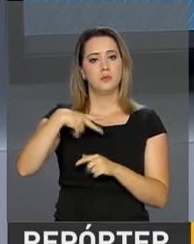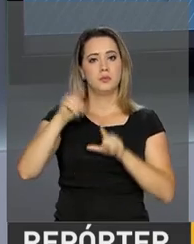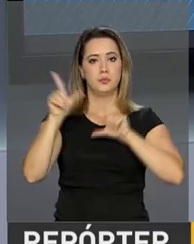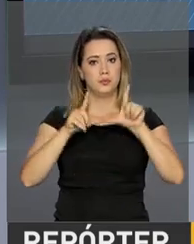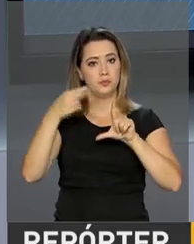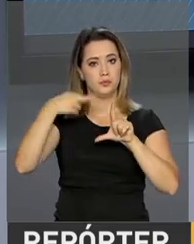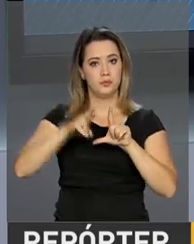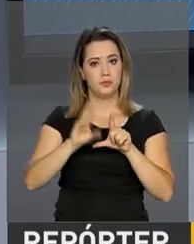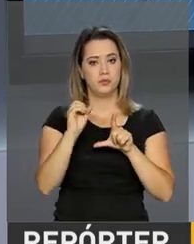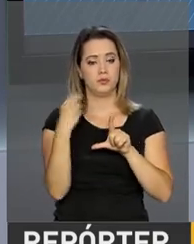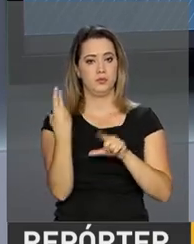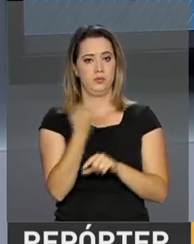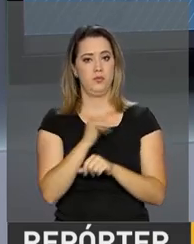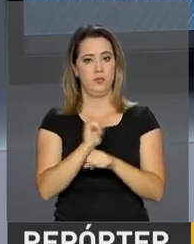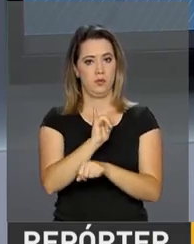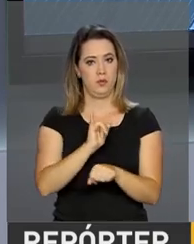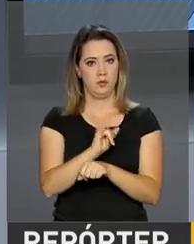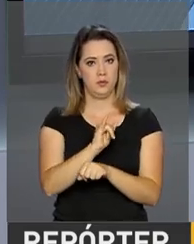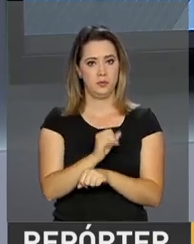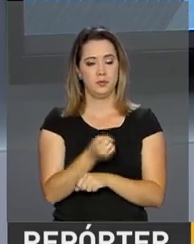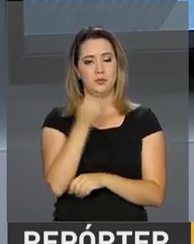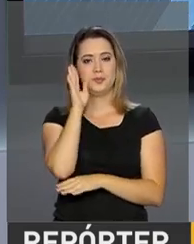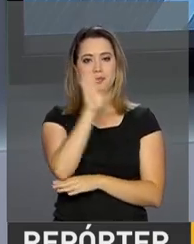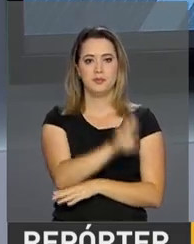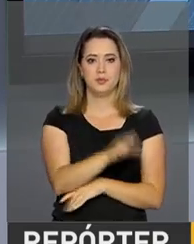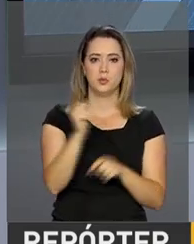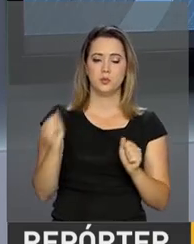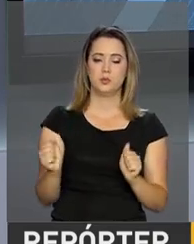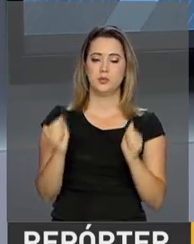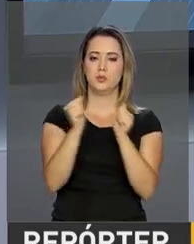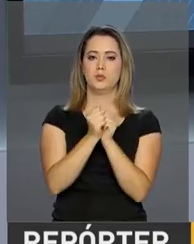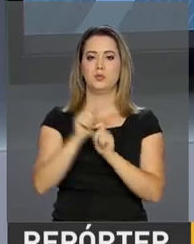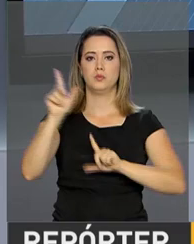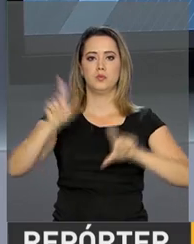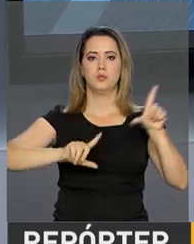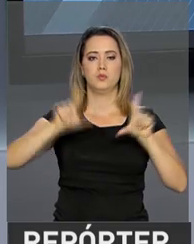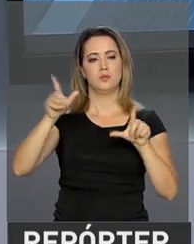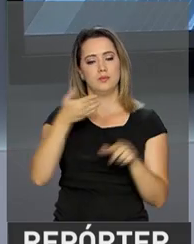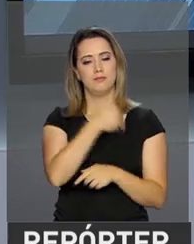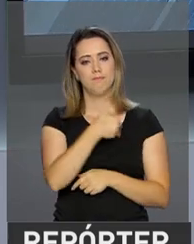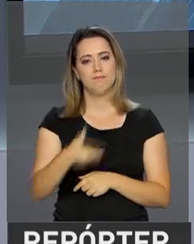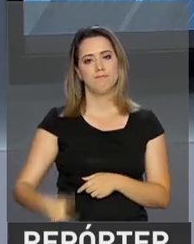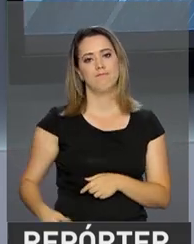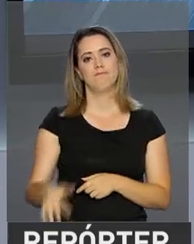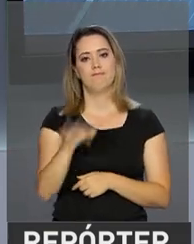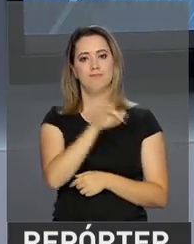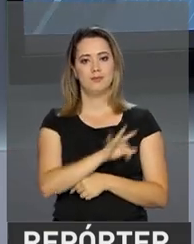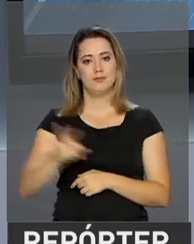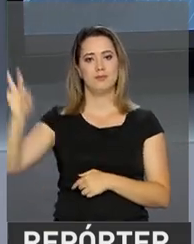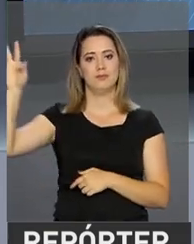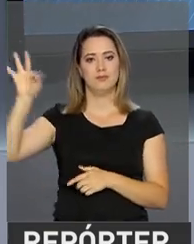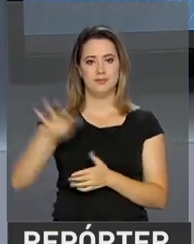da NBR ou em nosso canal no YouTube. Uma boa tarde para você. E continue com a gente aqui na NBR,